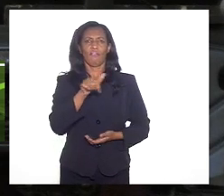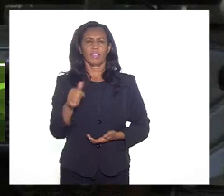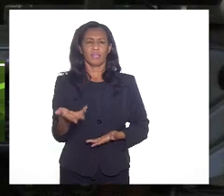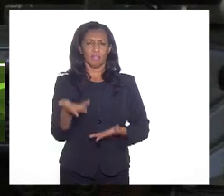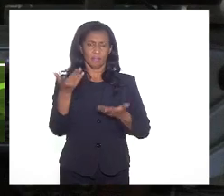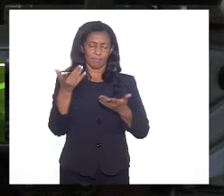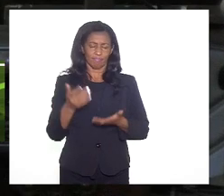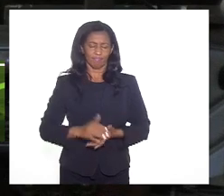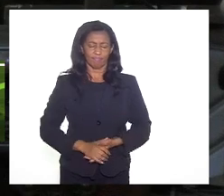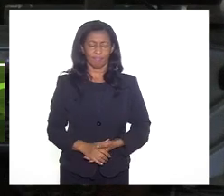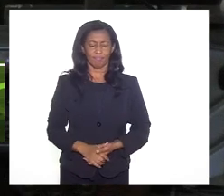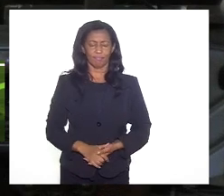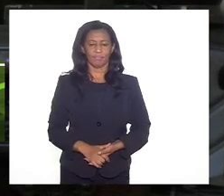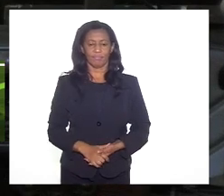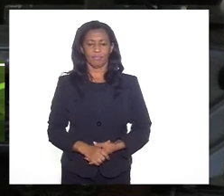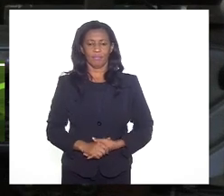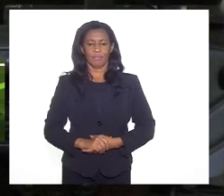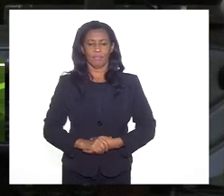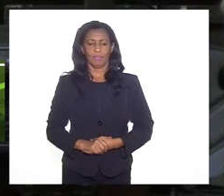Miranda.